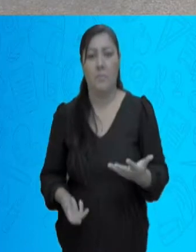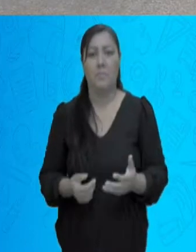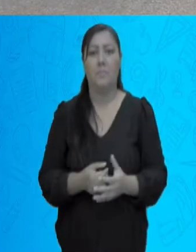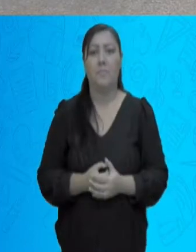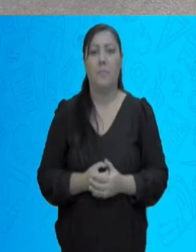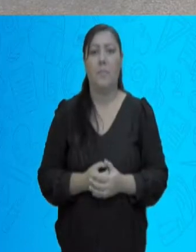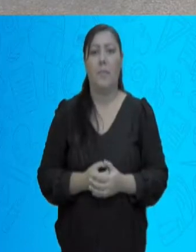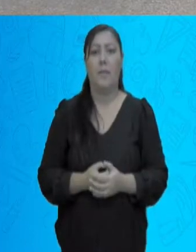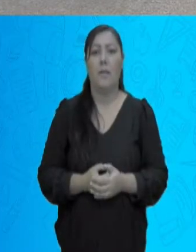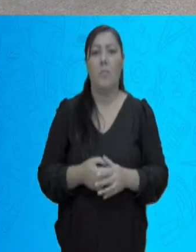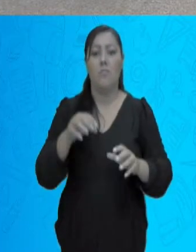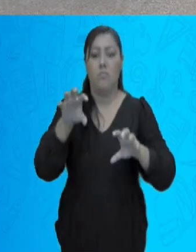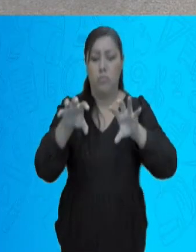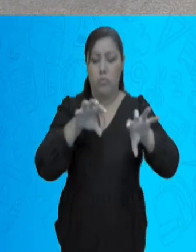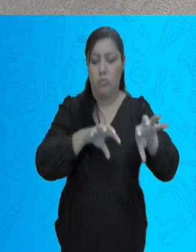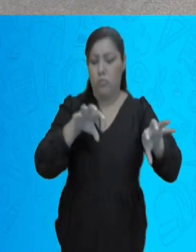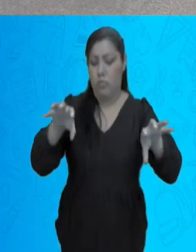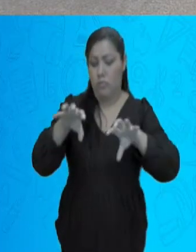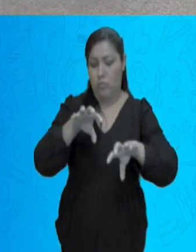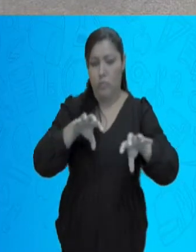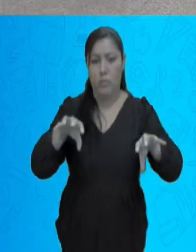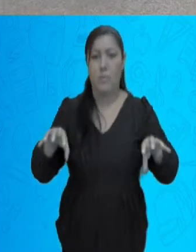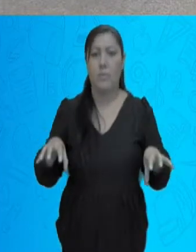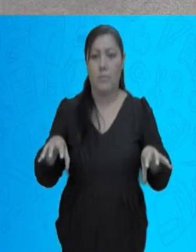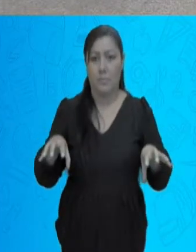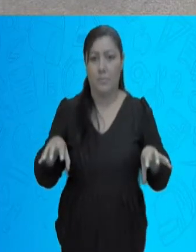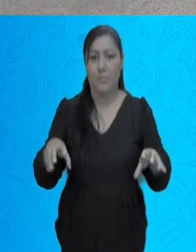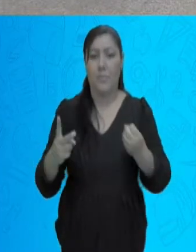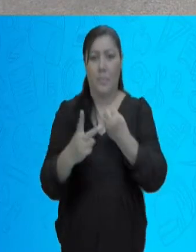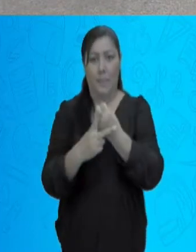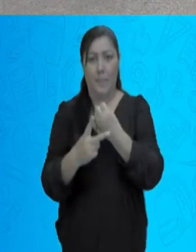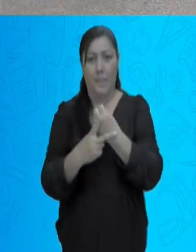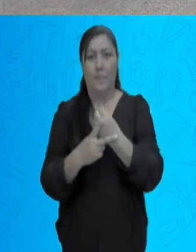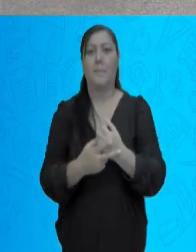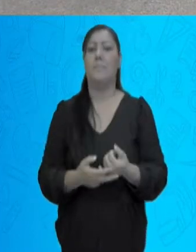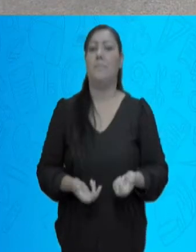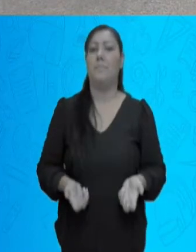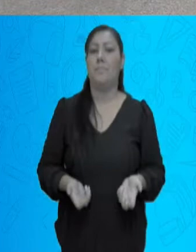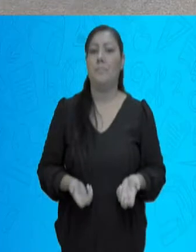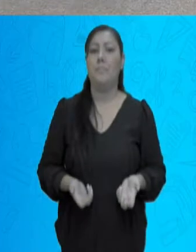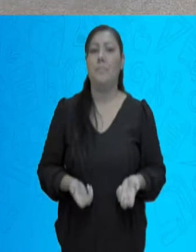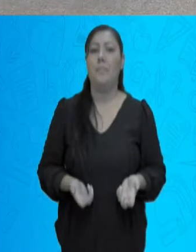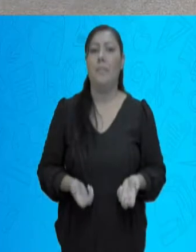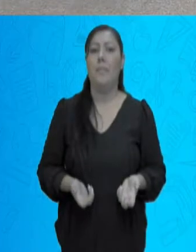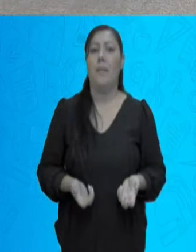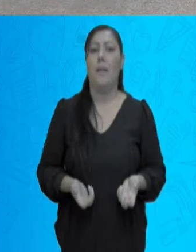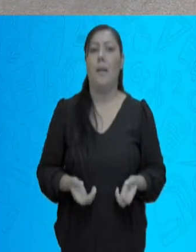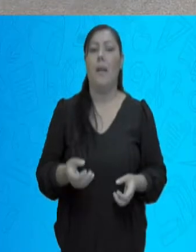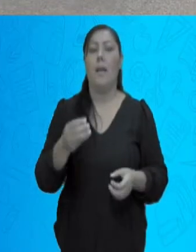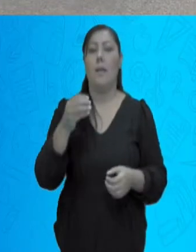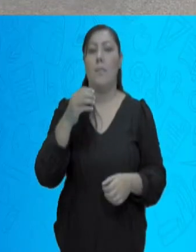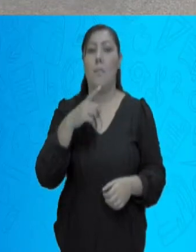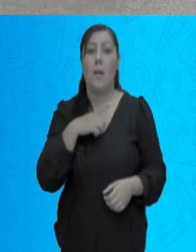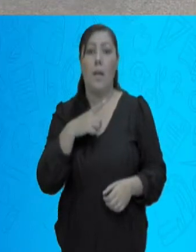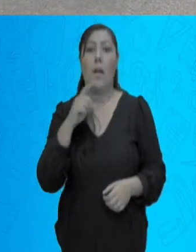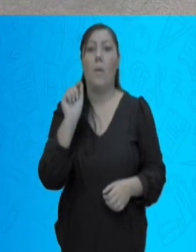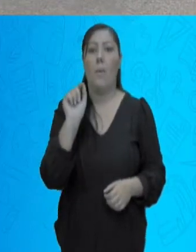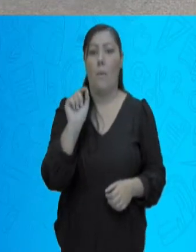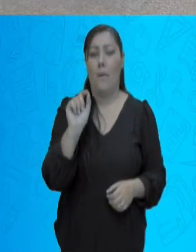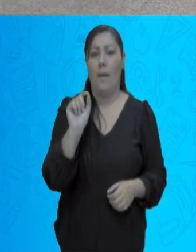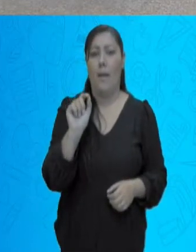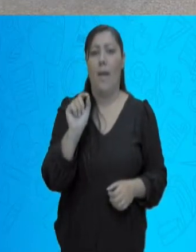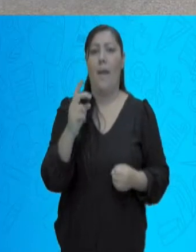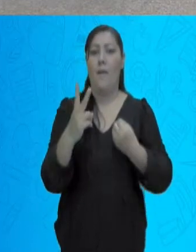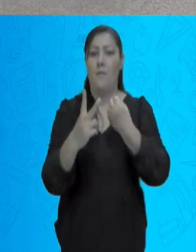verbos pertencem. Existem os verbos regulares e